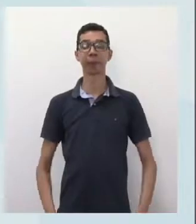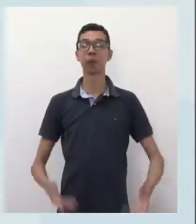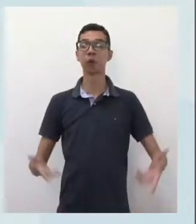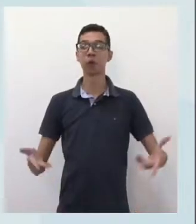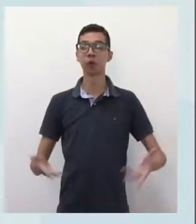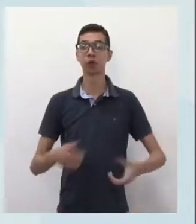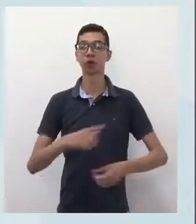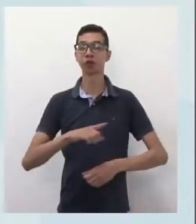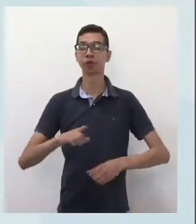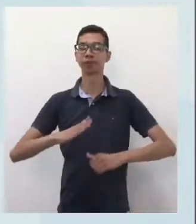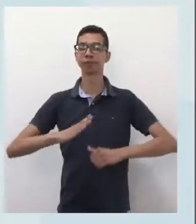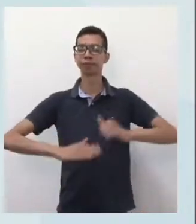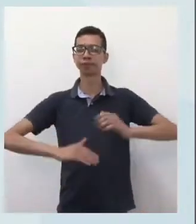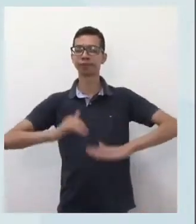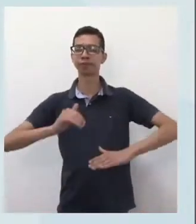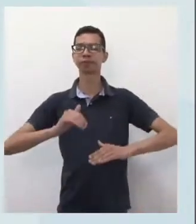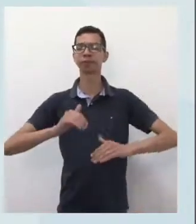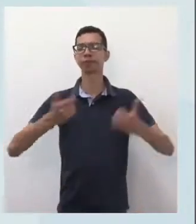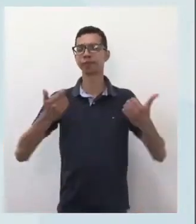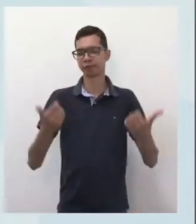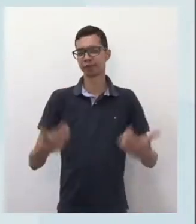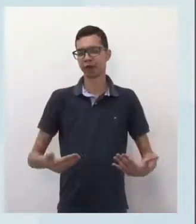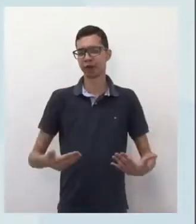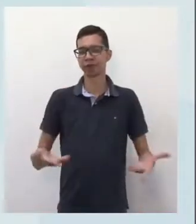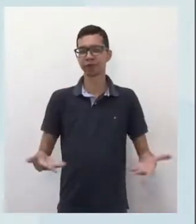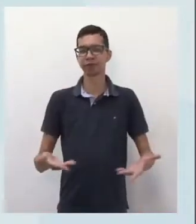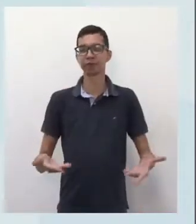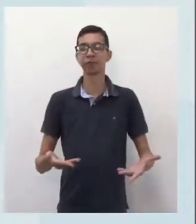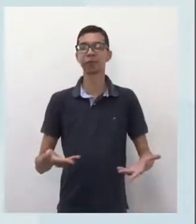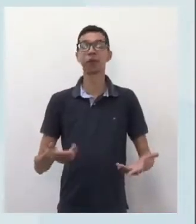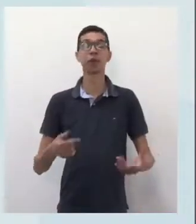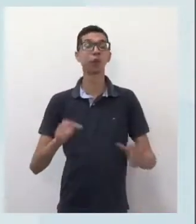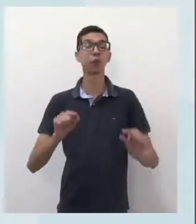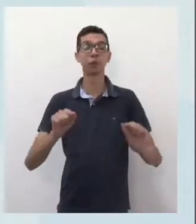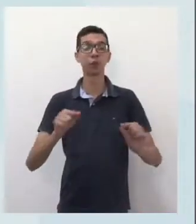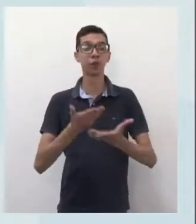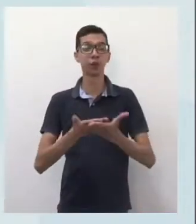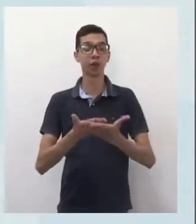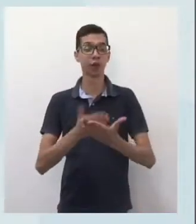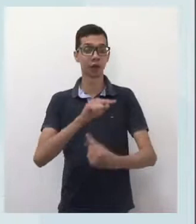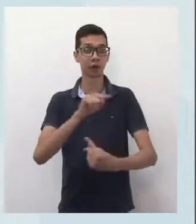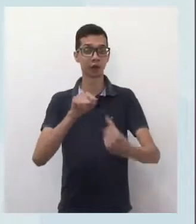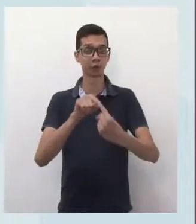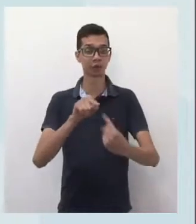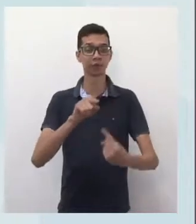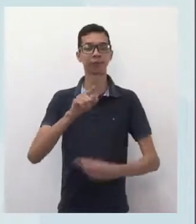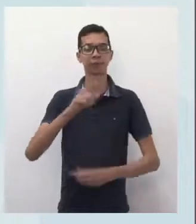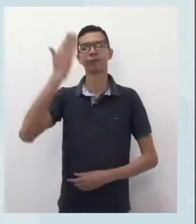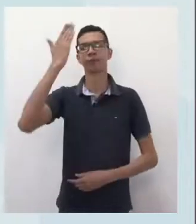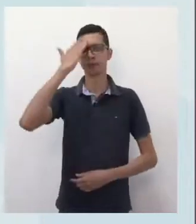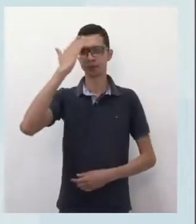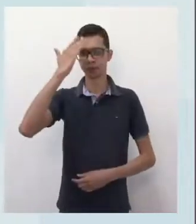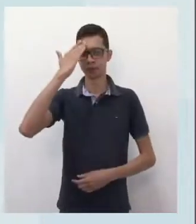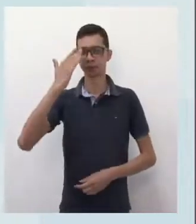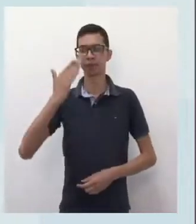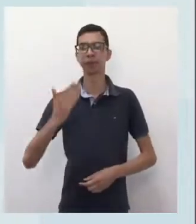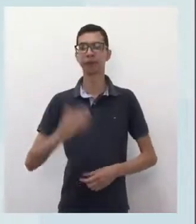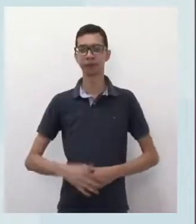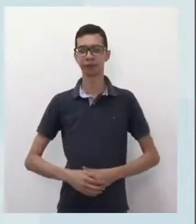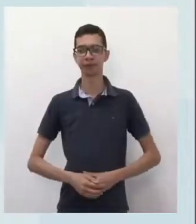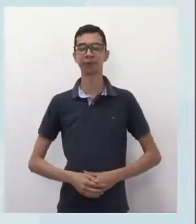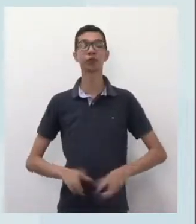prática, cujo objetivo da nossa aula vai identificar e classificar as unidades de